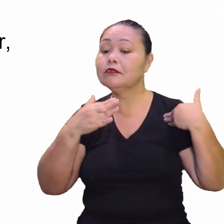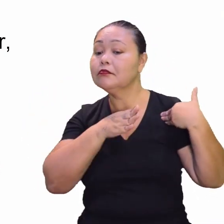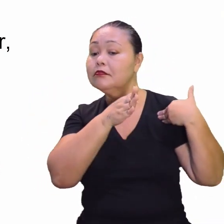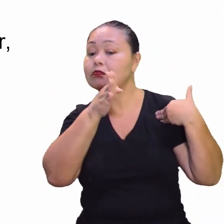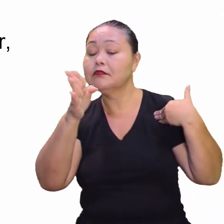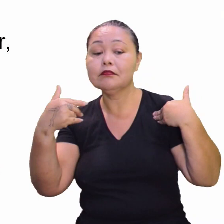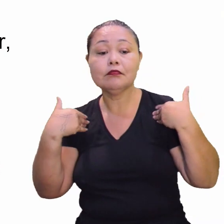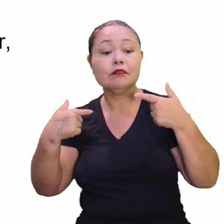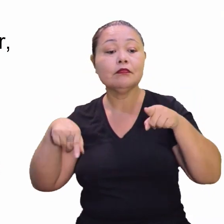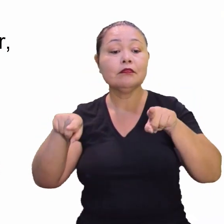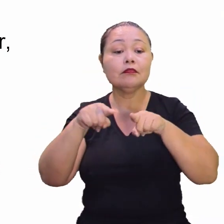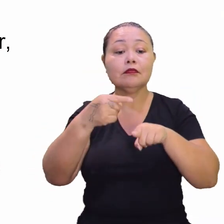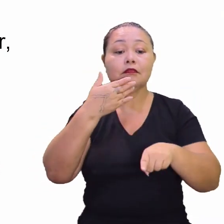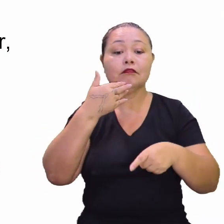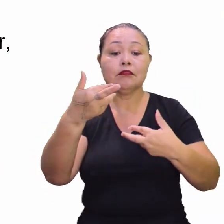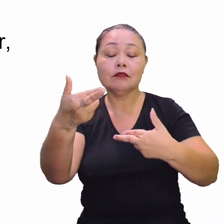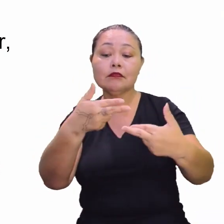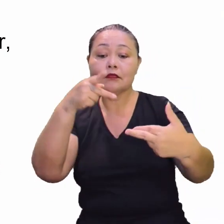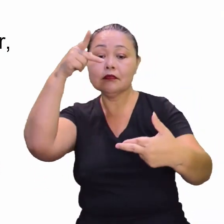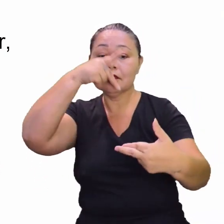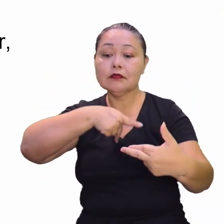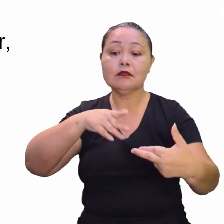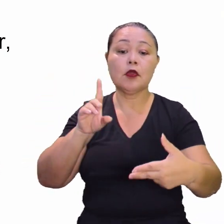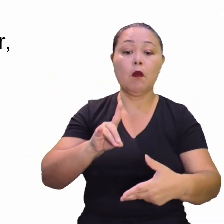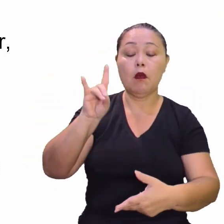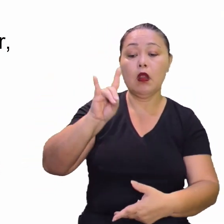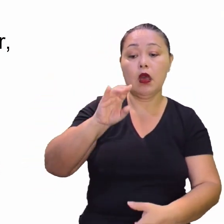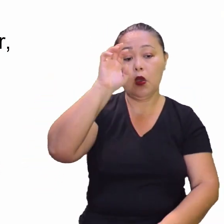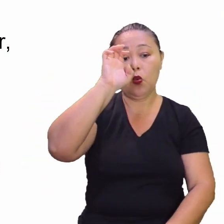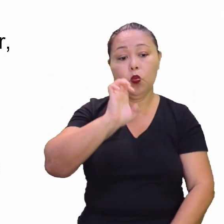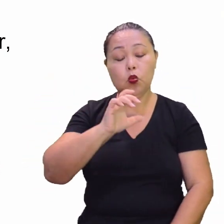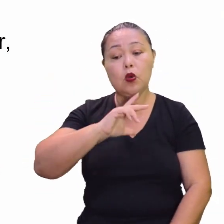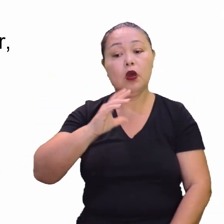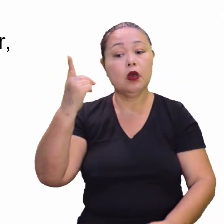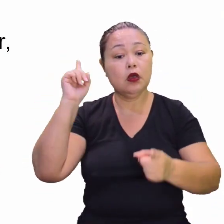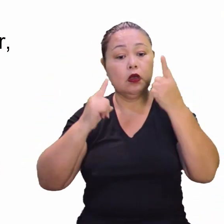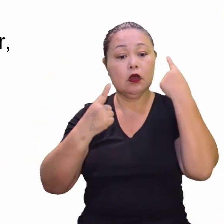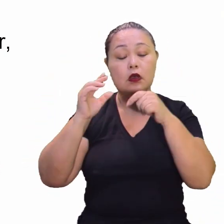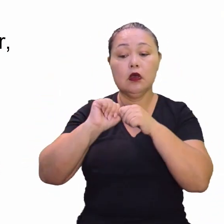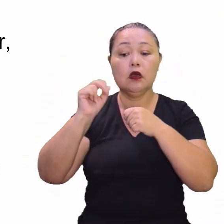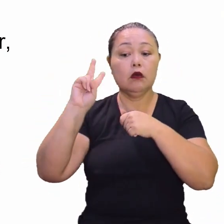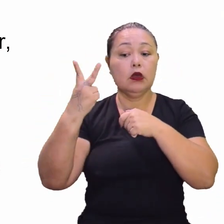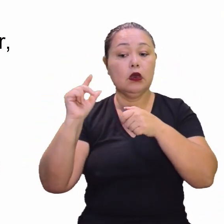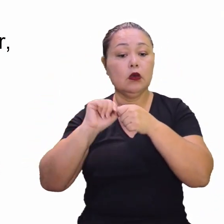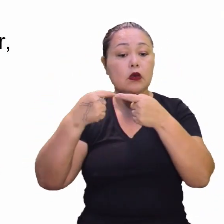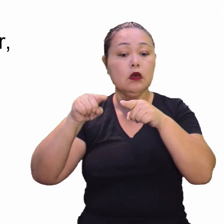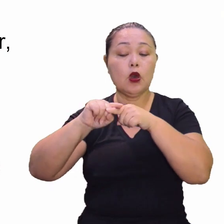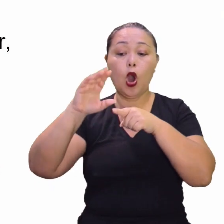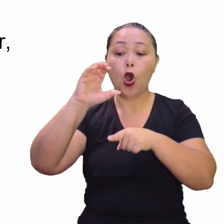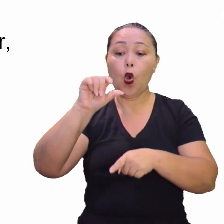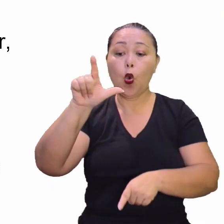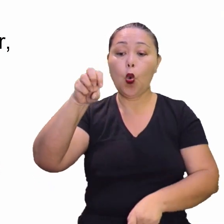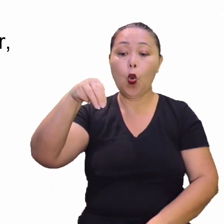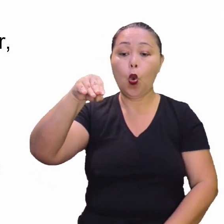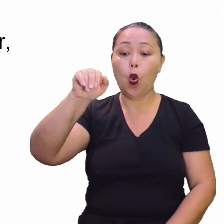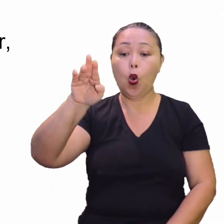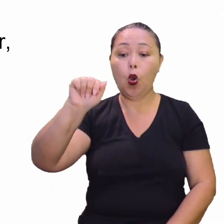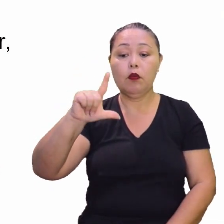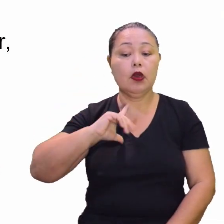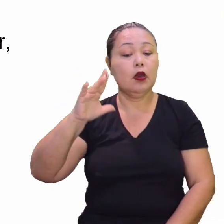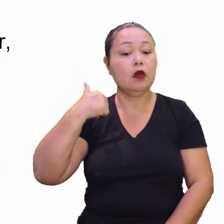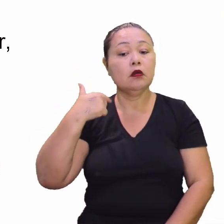turismo e a melhor inter-relação com Peru, Bolívia, Equador, Chile, Venezuela e Colômbia. Então tá